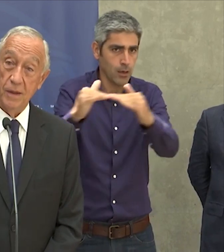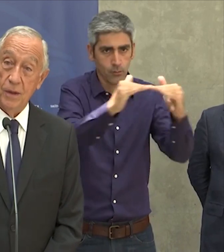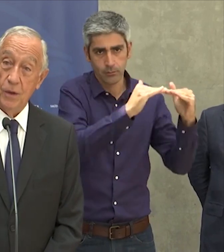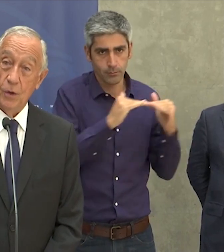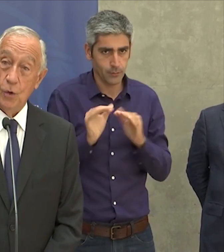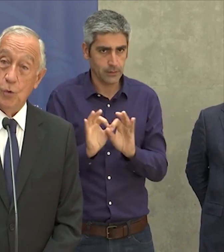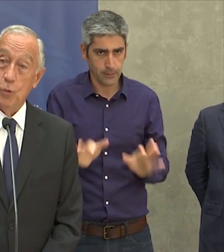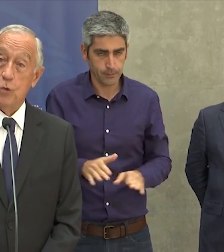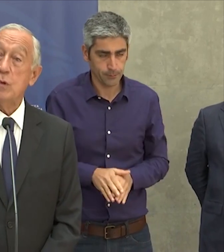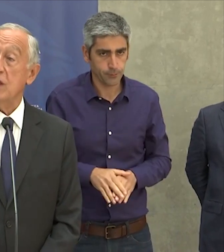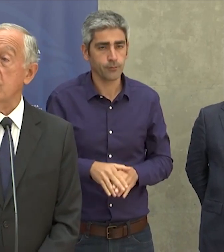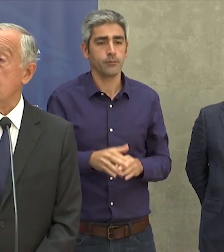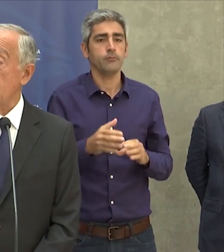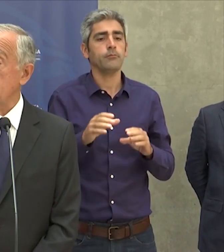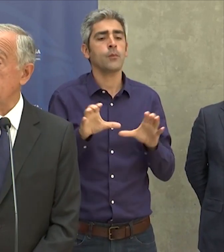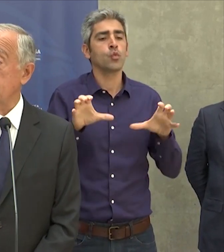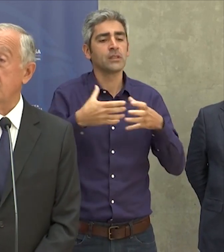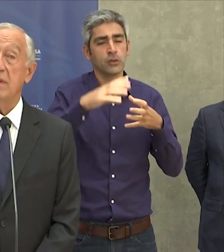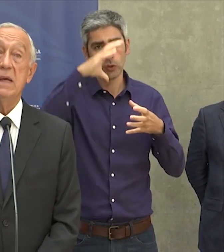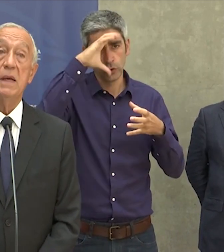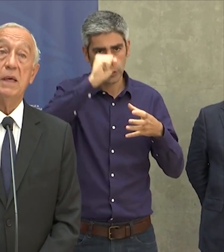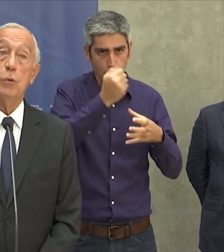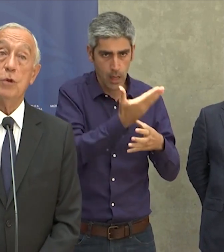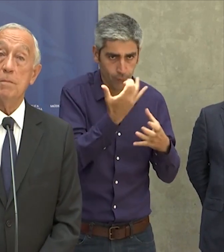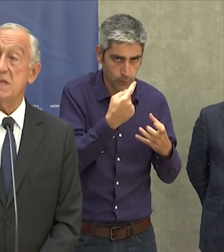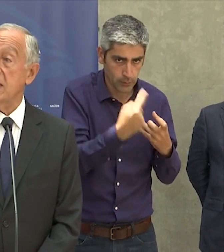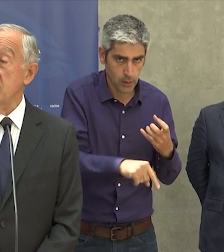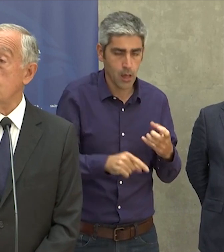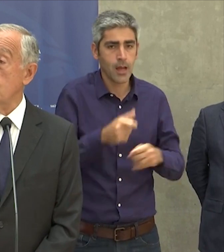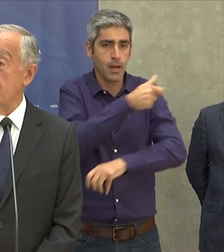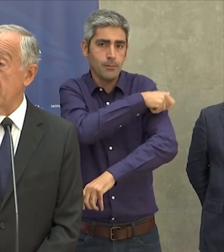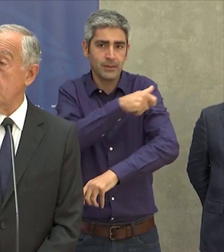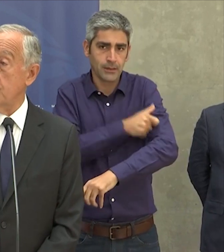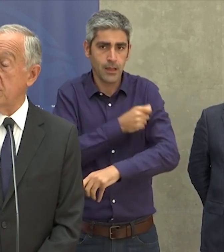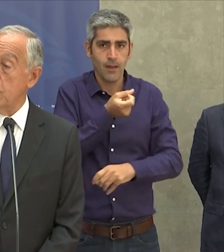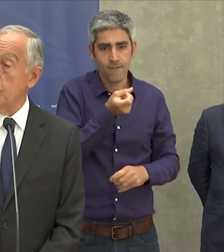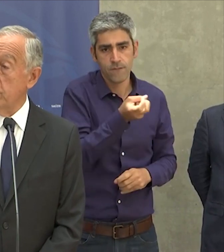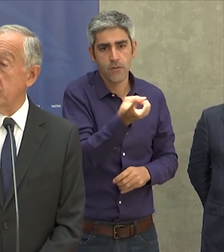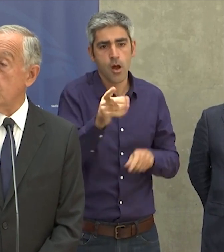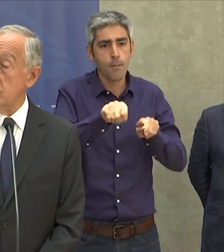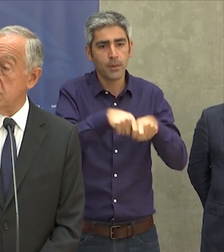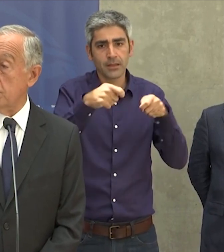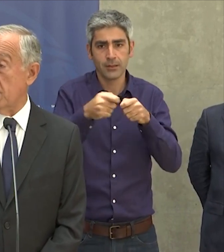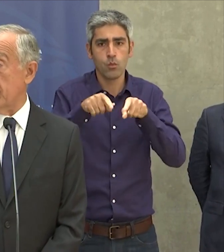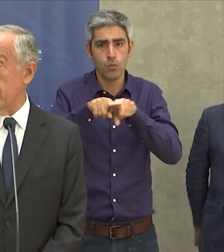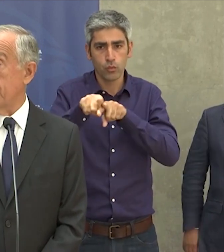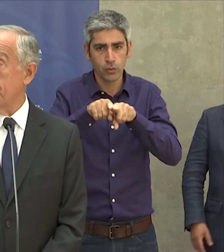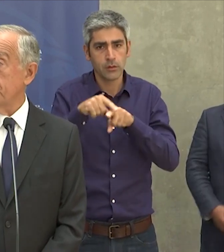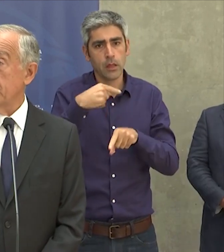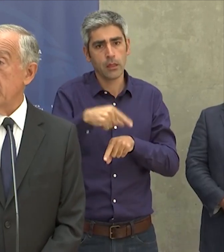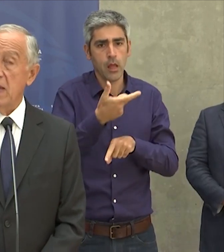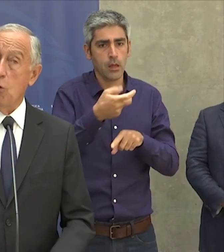nomeadamente os Conselhos de Estado e os representantes dos vários partidos políticos como assento